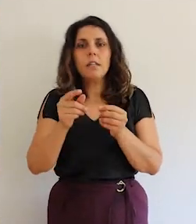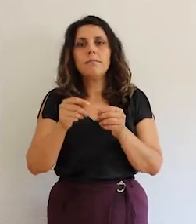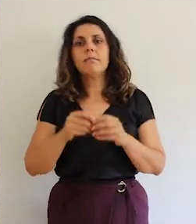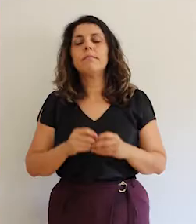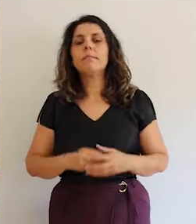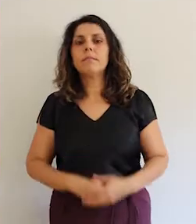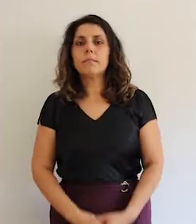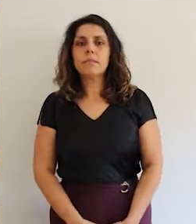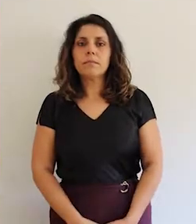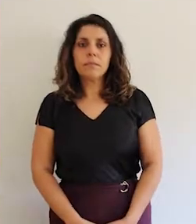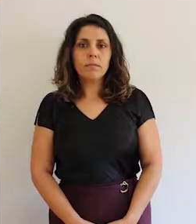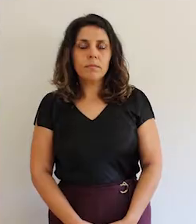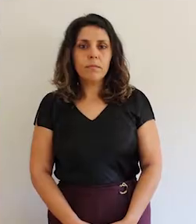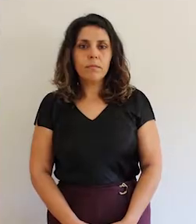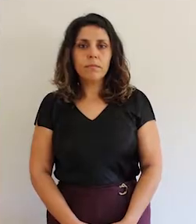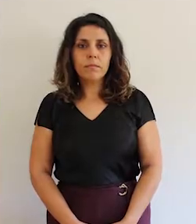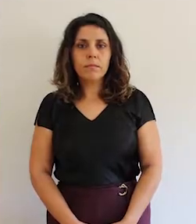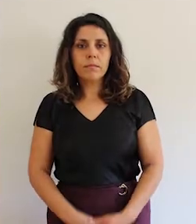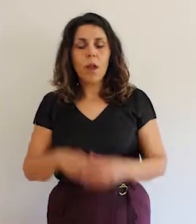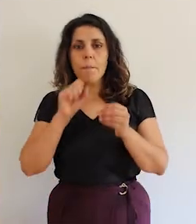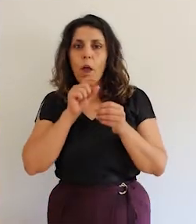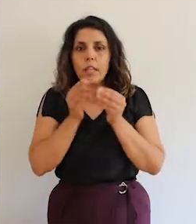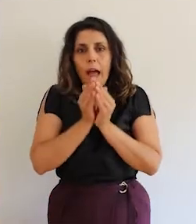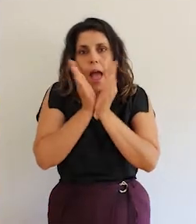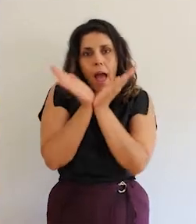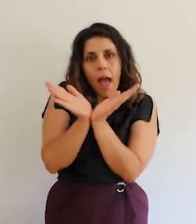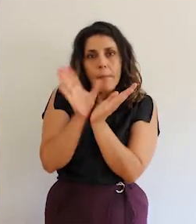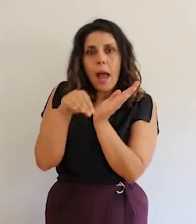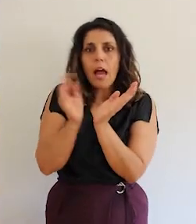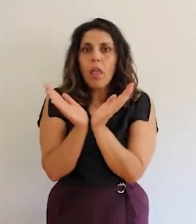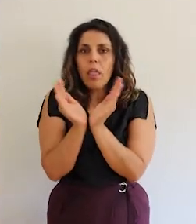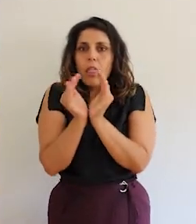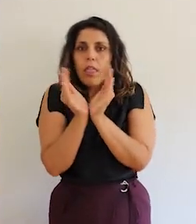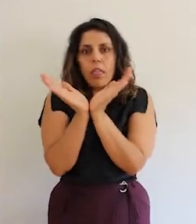mais aberta. Vamos pôr um bocadinho de cola aqui no interior.